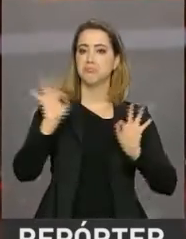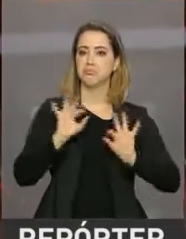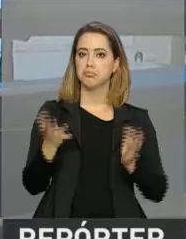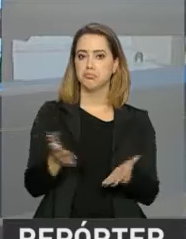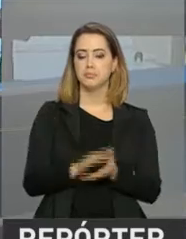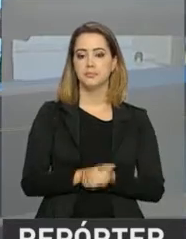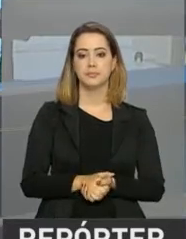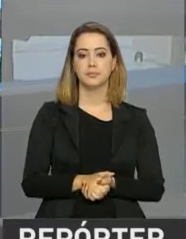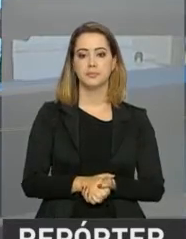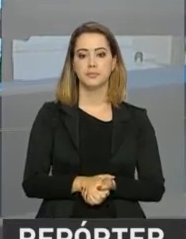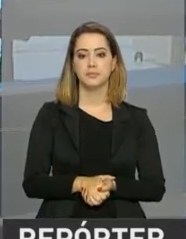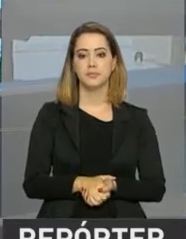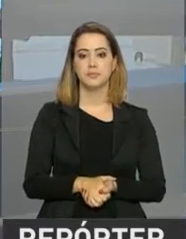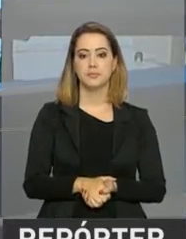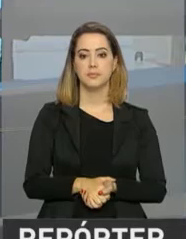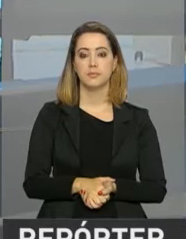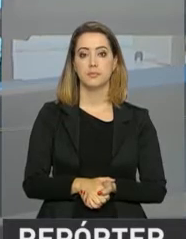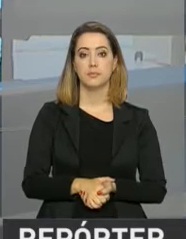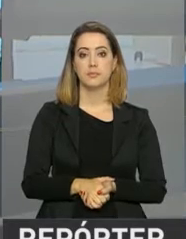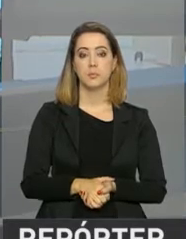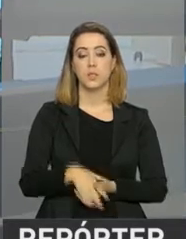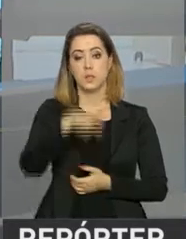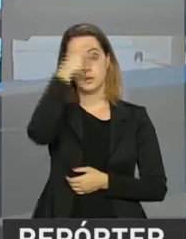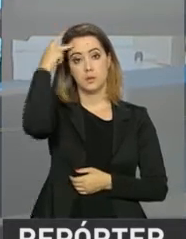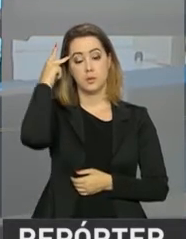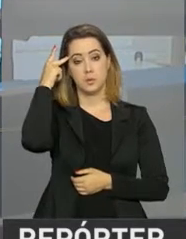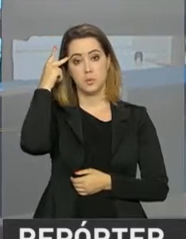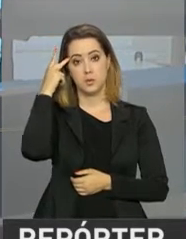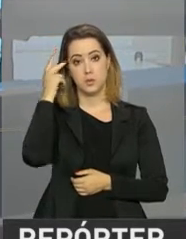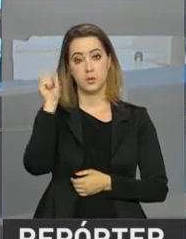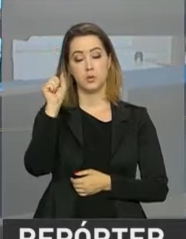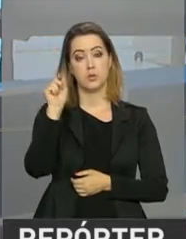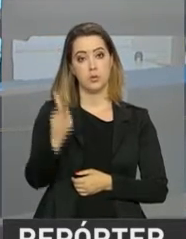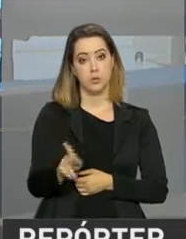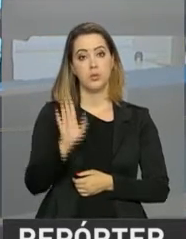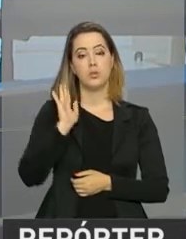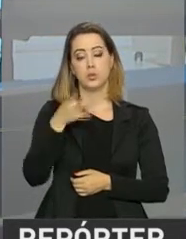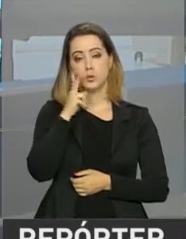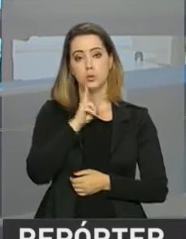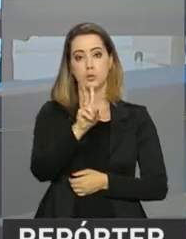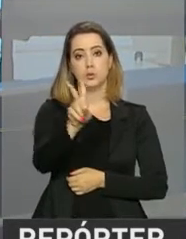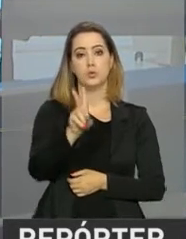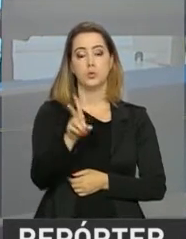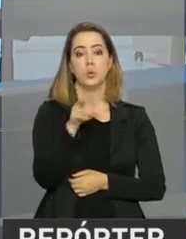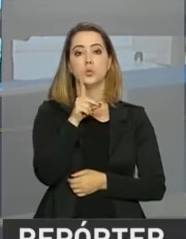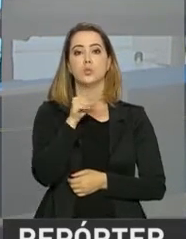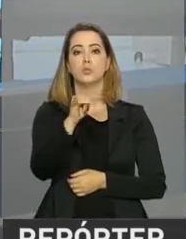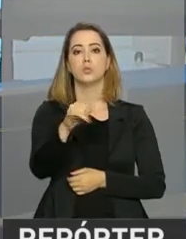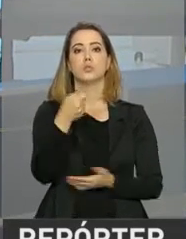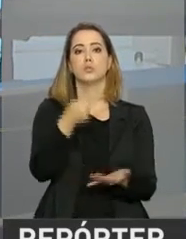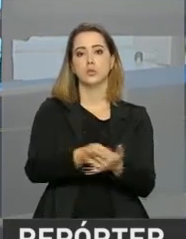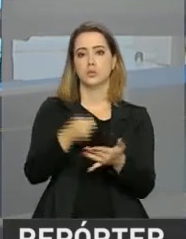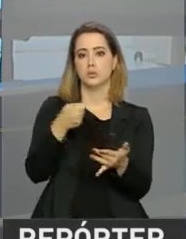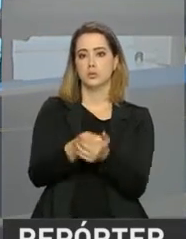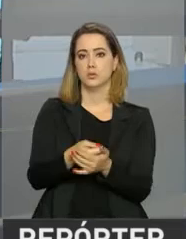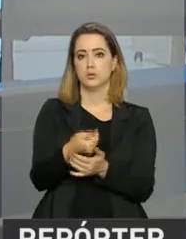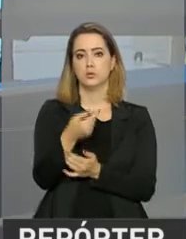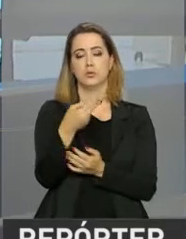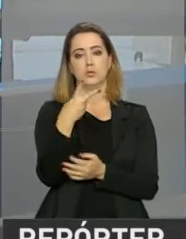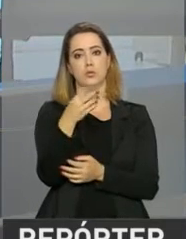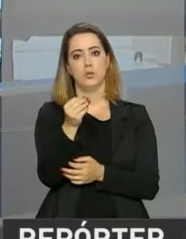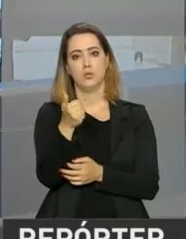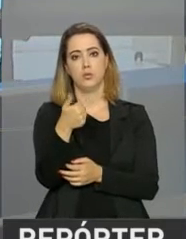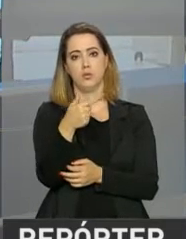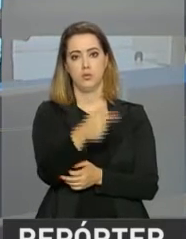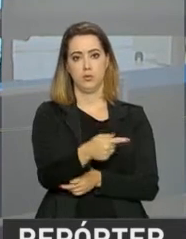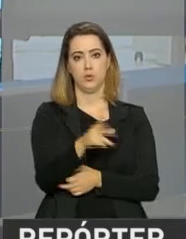fato. Os segurados da Previdência Social já podem consultar as datas de pagamento dos benefícios em